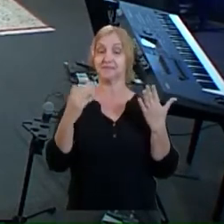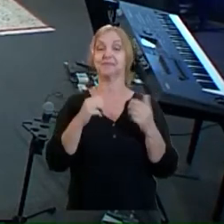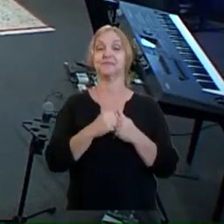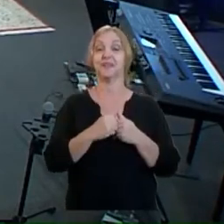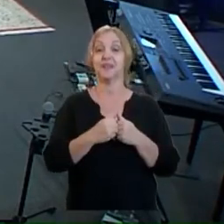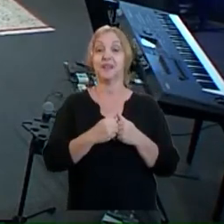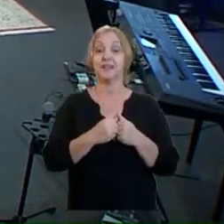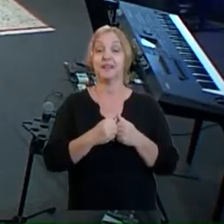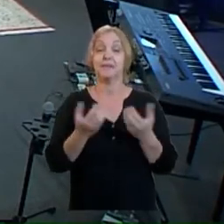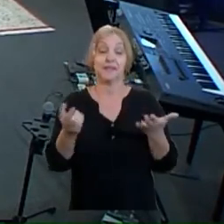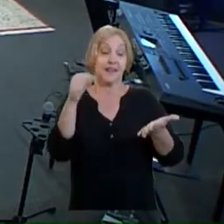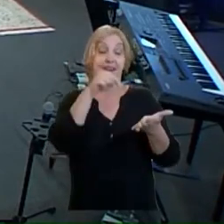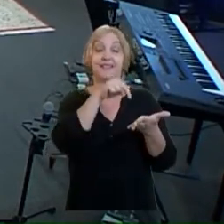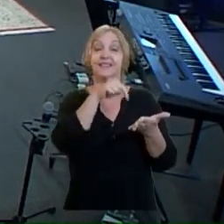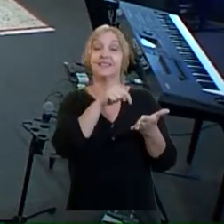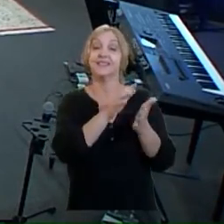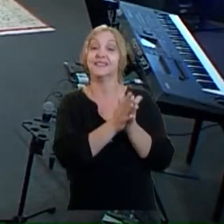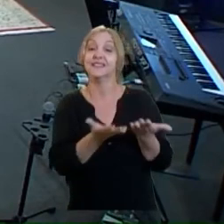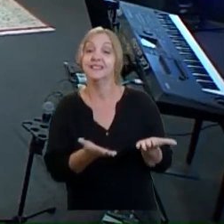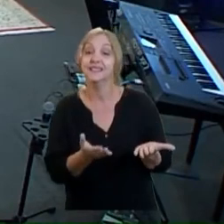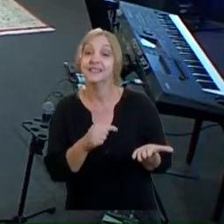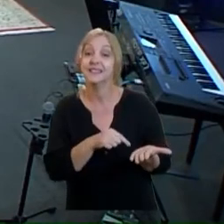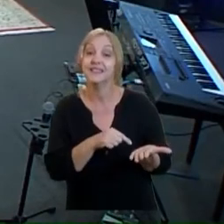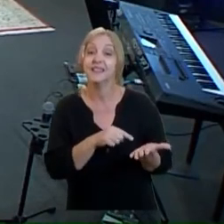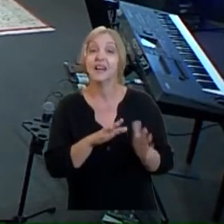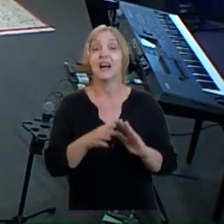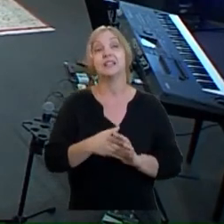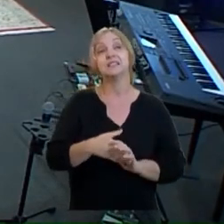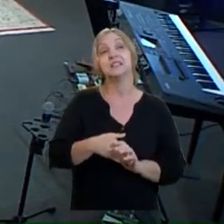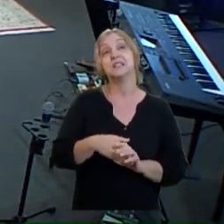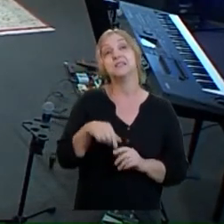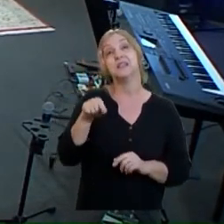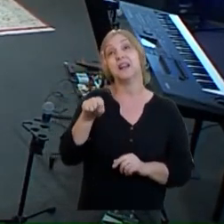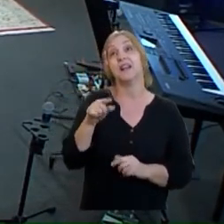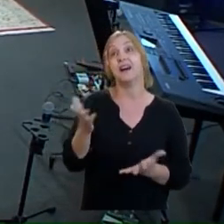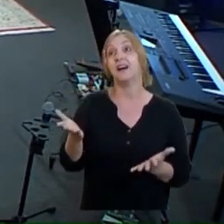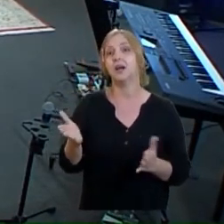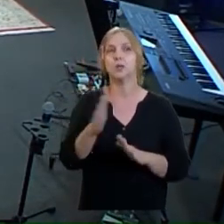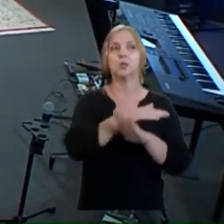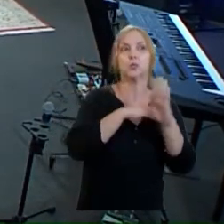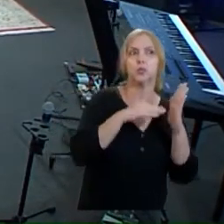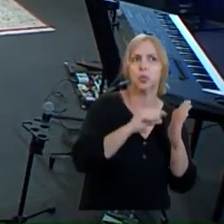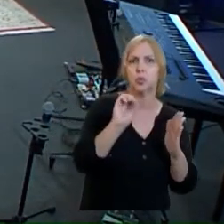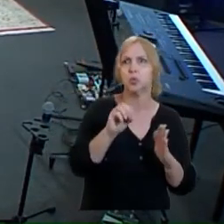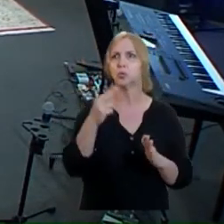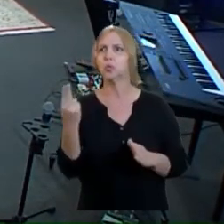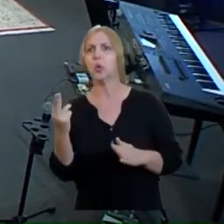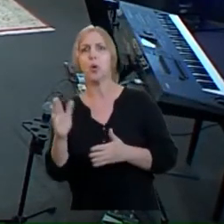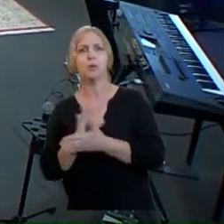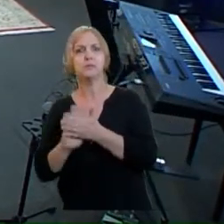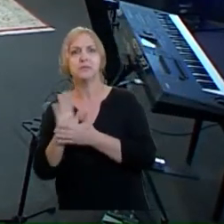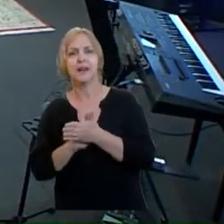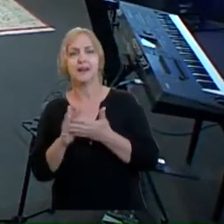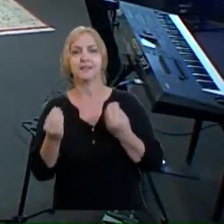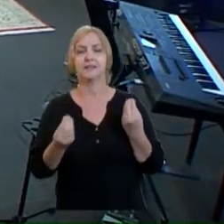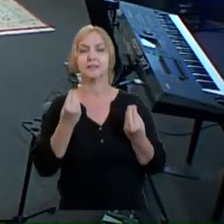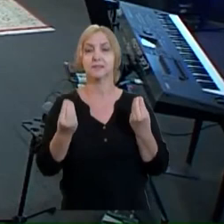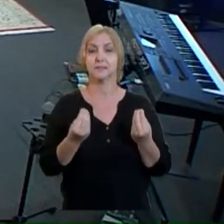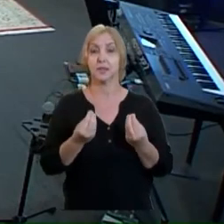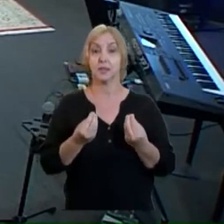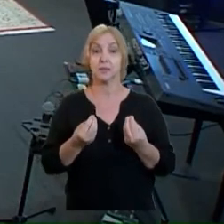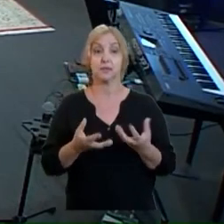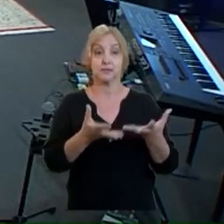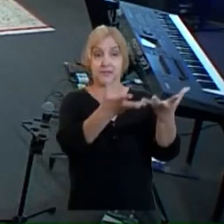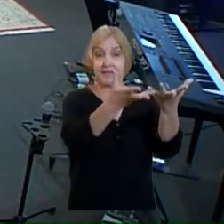esse tesouro está aqui. E muitas vezes você fica lá pelos cantinhos. Ou é tudo ou é nada. Mas quando você toma posse